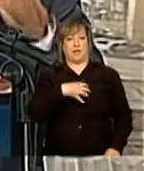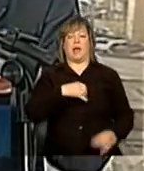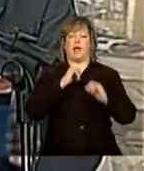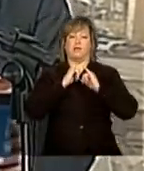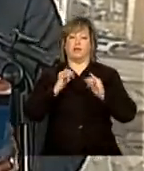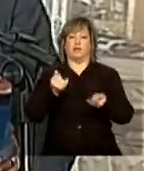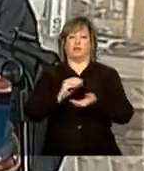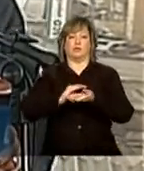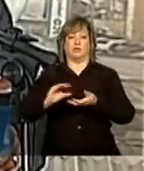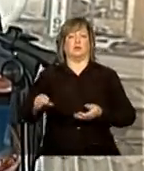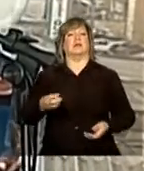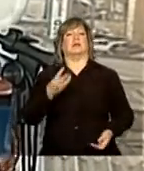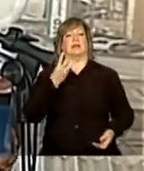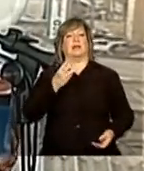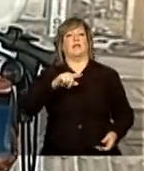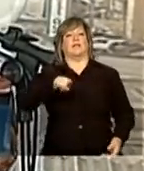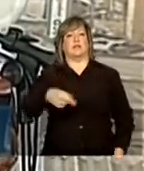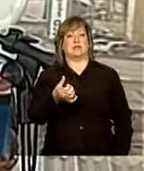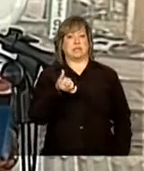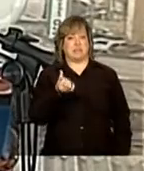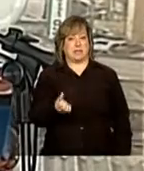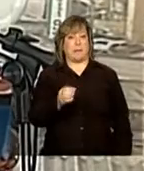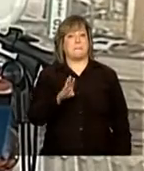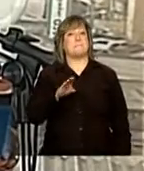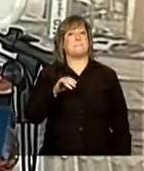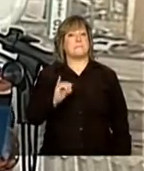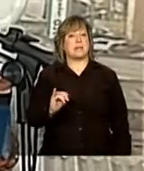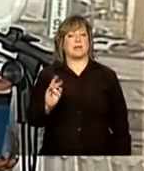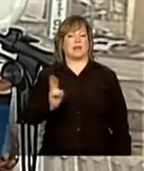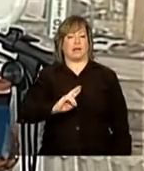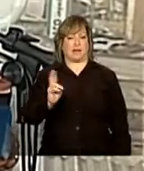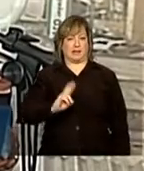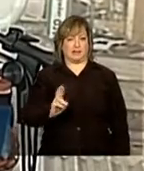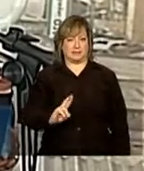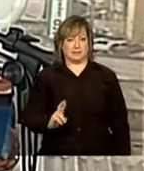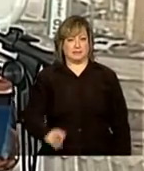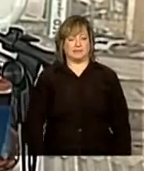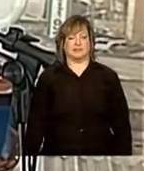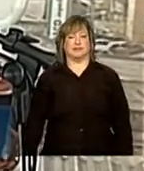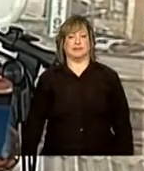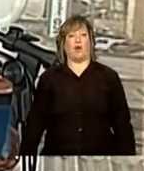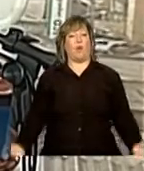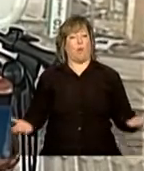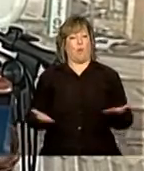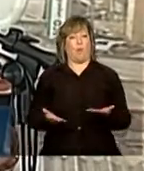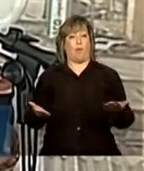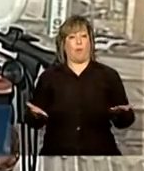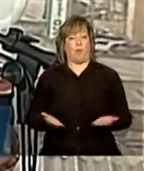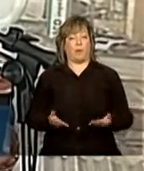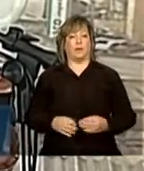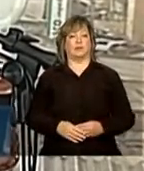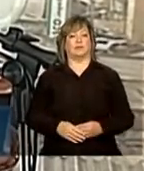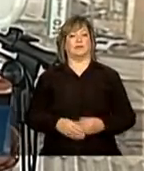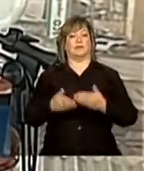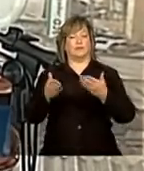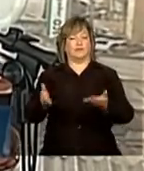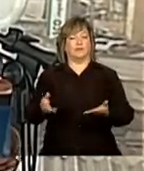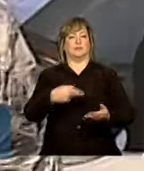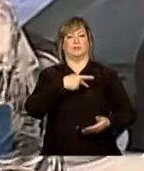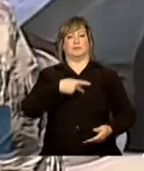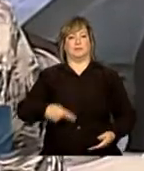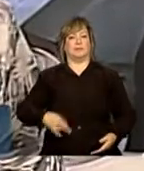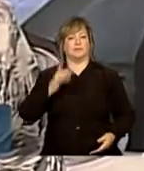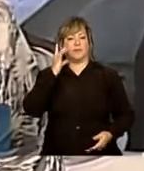investimentos de 3,6 bilhões de reais. E hoje, Vossa Excelência